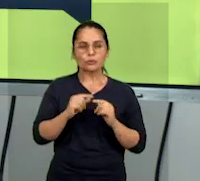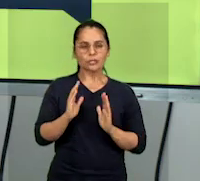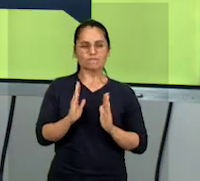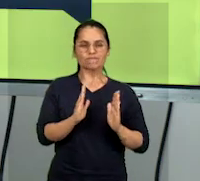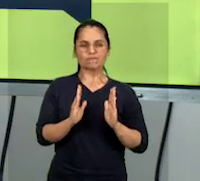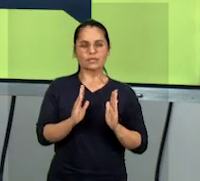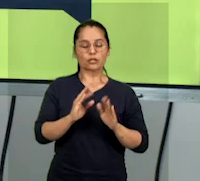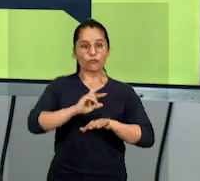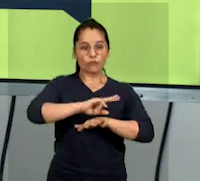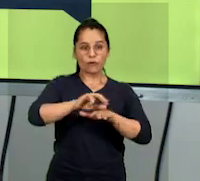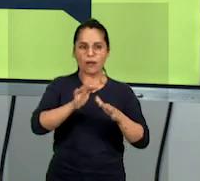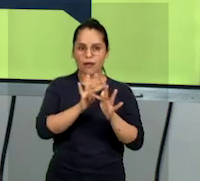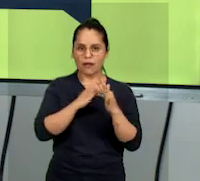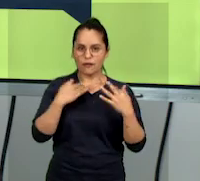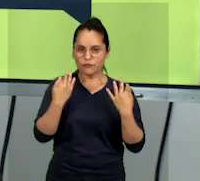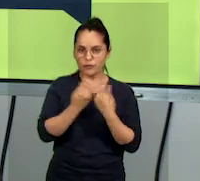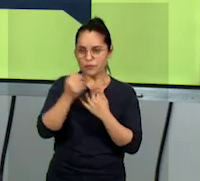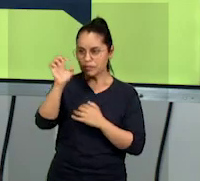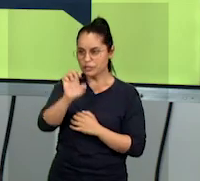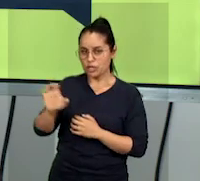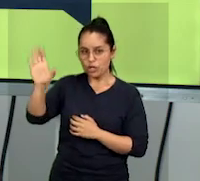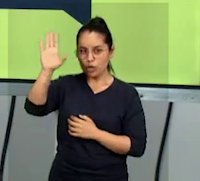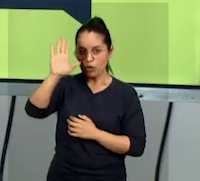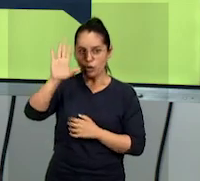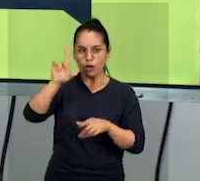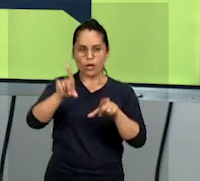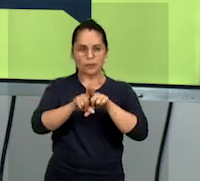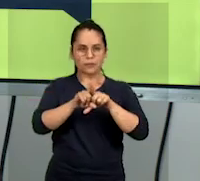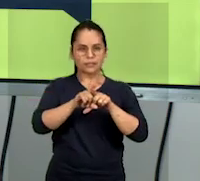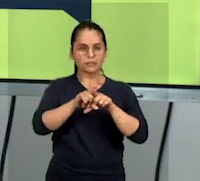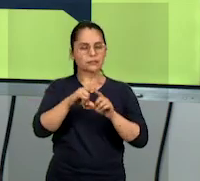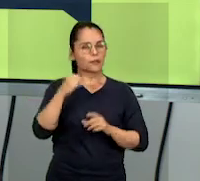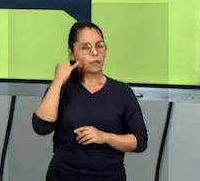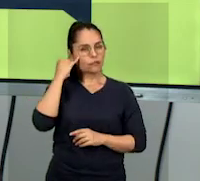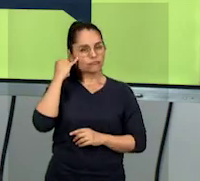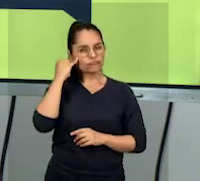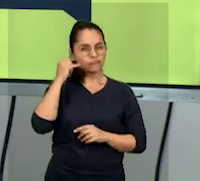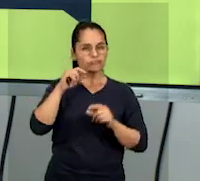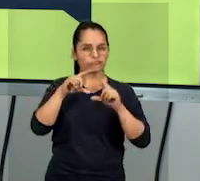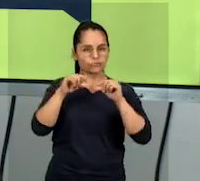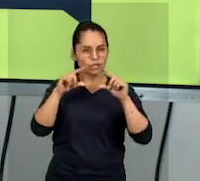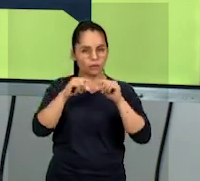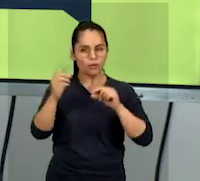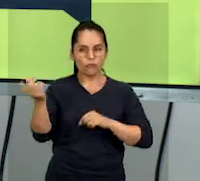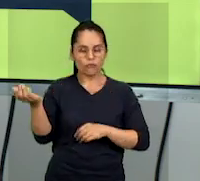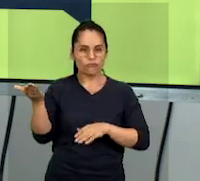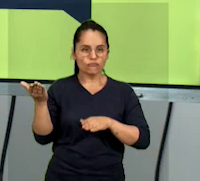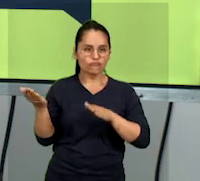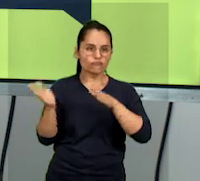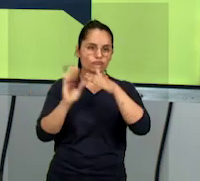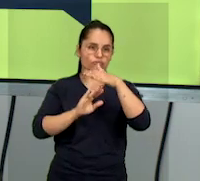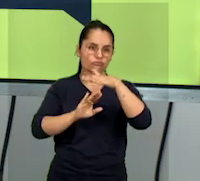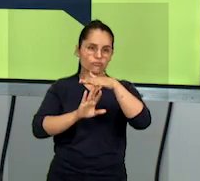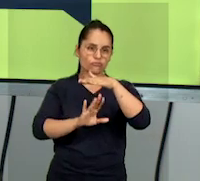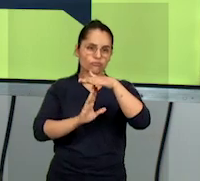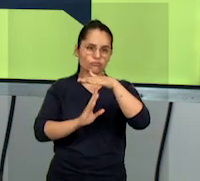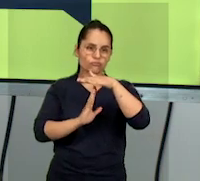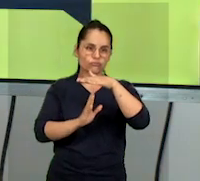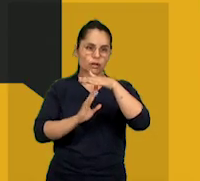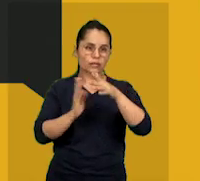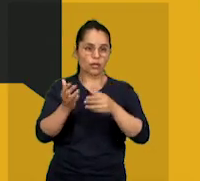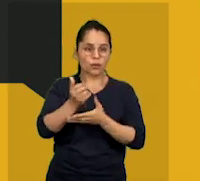período que muitas das famílias europeias e também japonesas migram para cá. Basicamente,